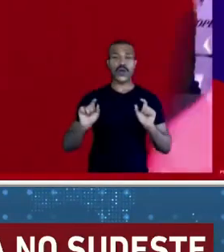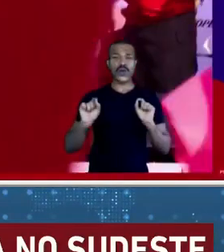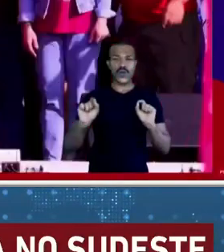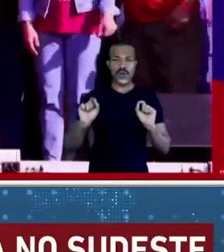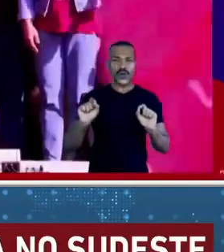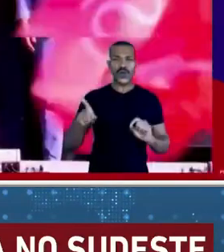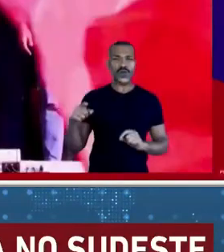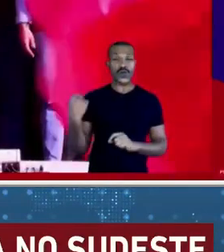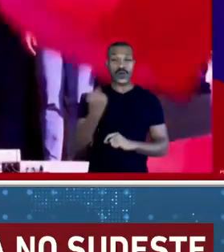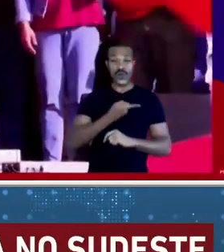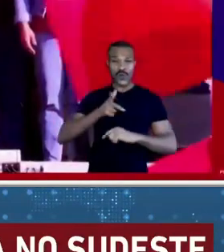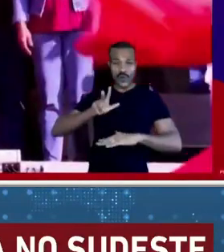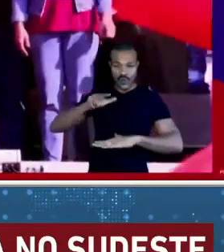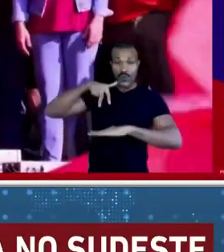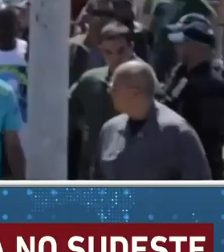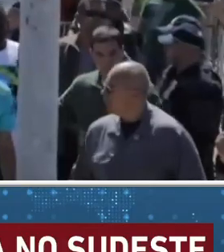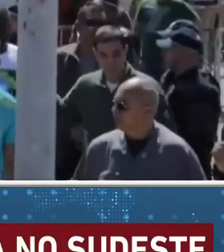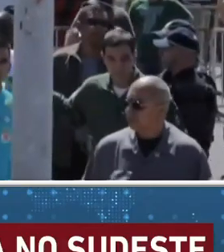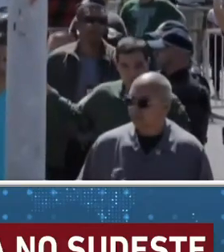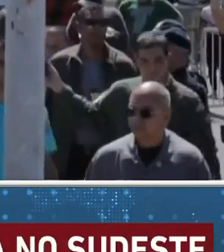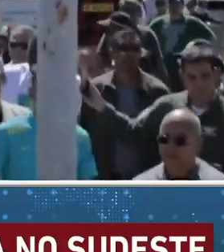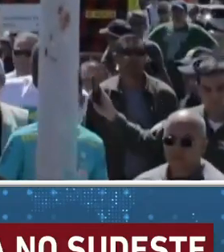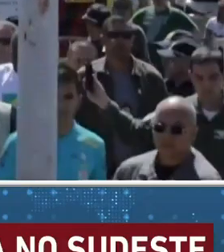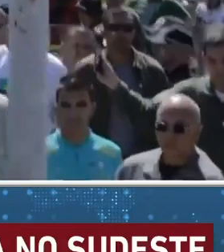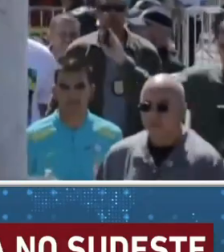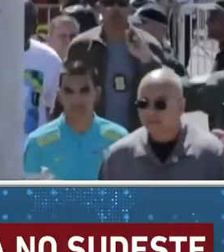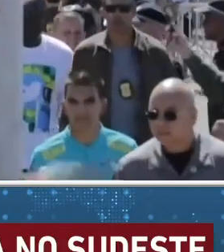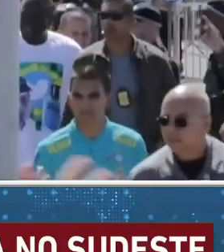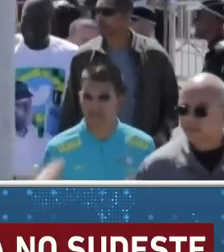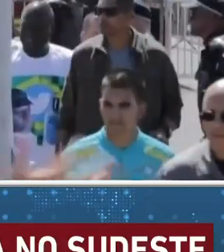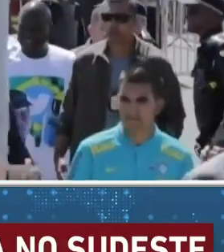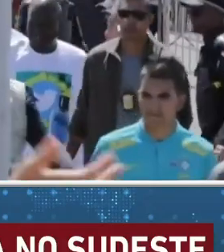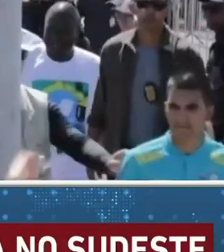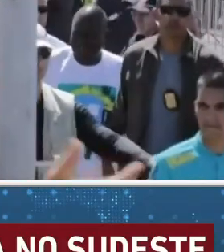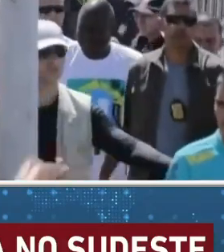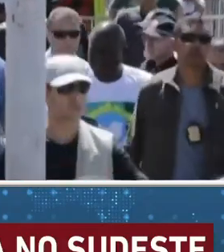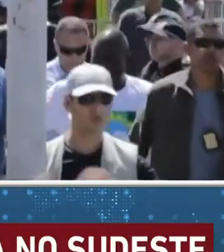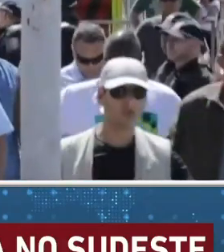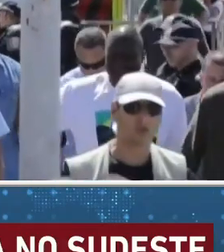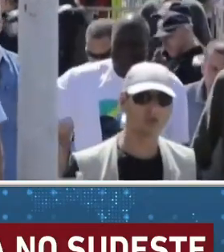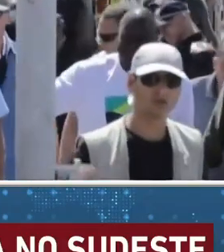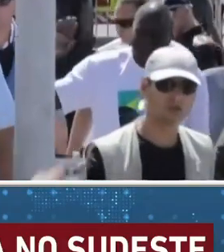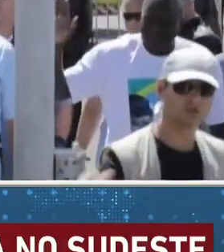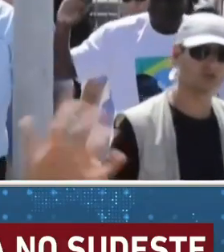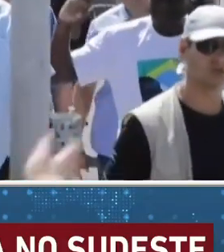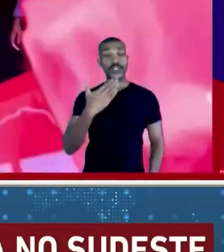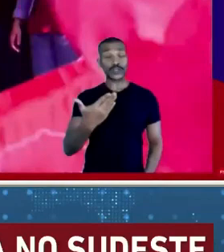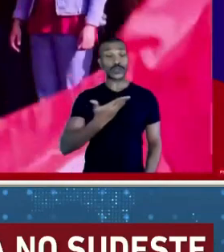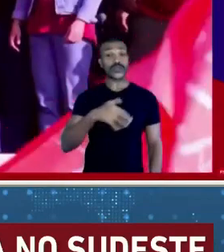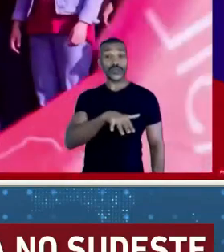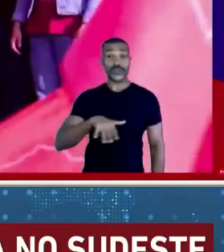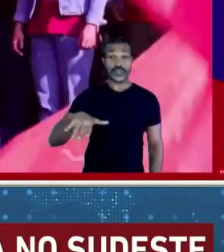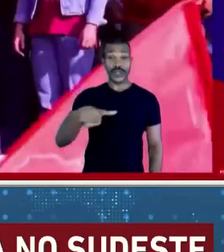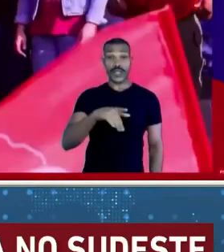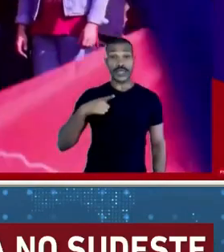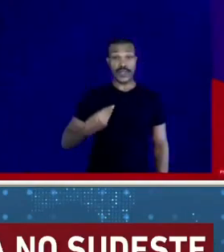claro, aqueles que organizam esses debates, os assessores, os candidatos, sabem fazer de uma forma que o candidato que esteja com a palavra, ele